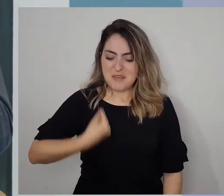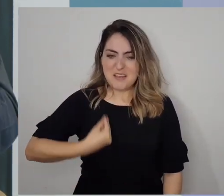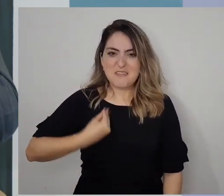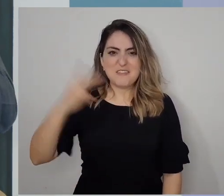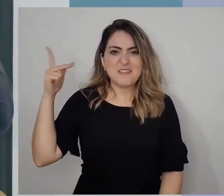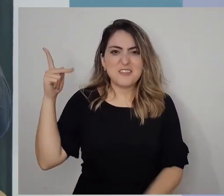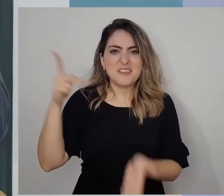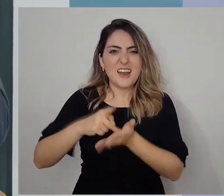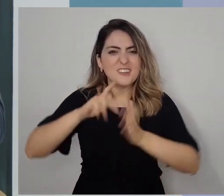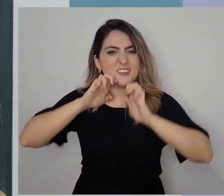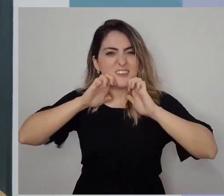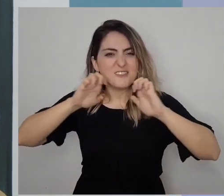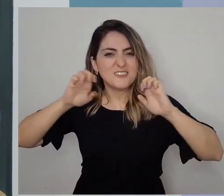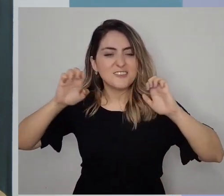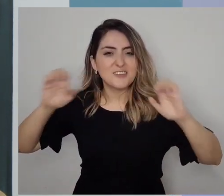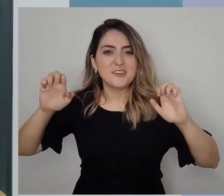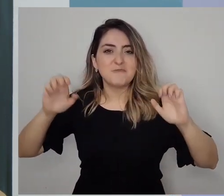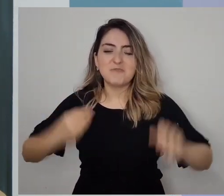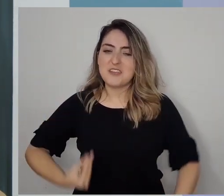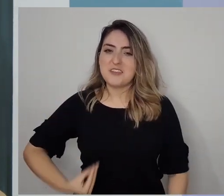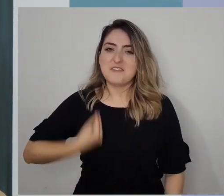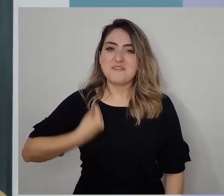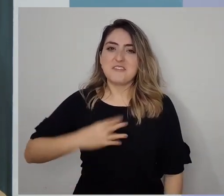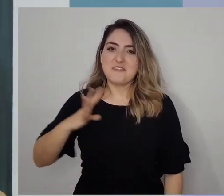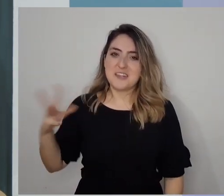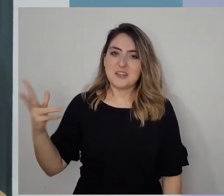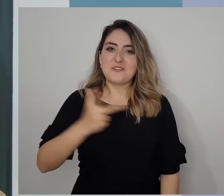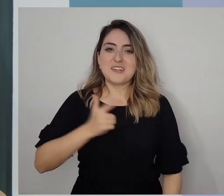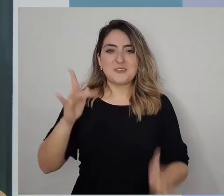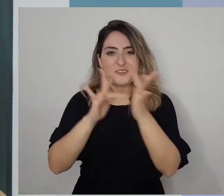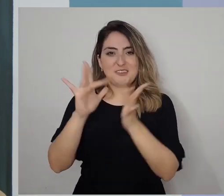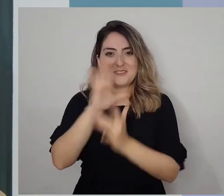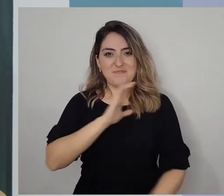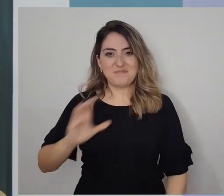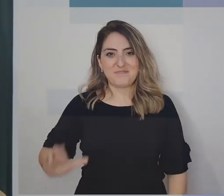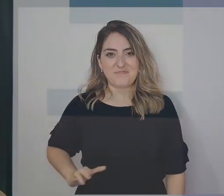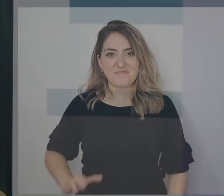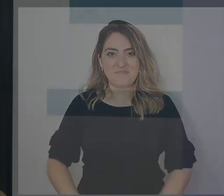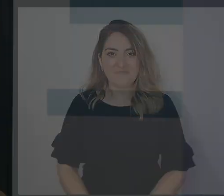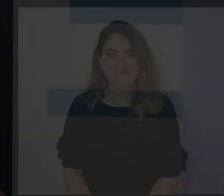o Evangelho, que você viva a salvação de Cristo Jesus.